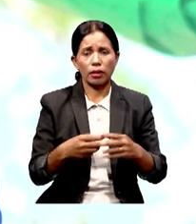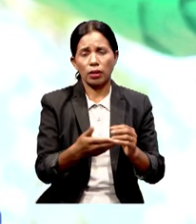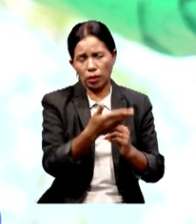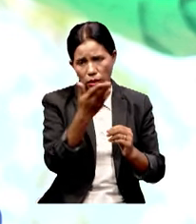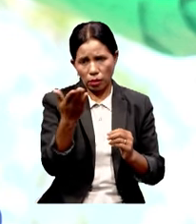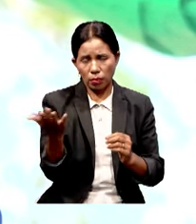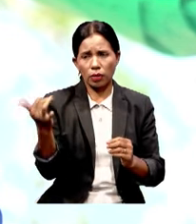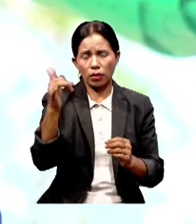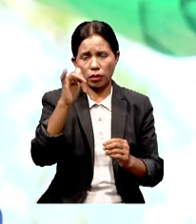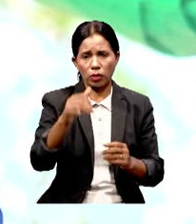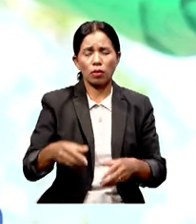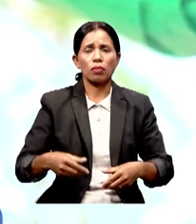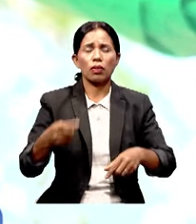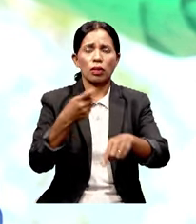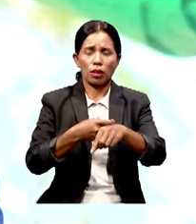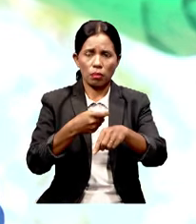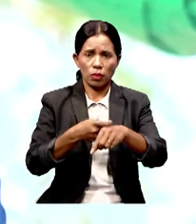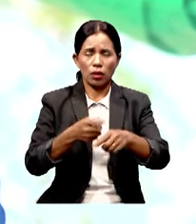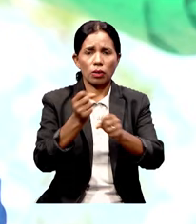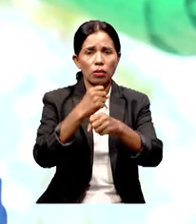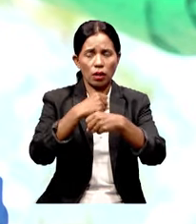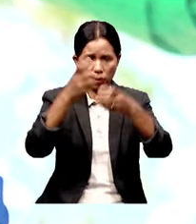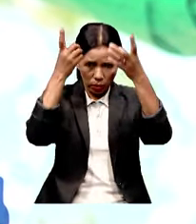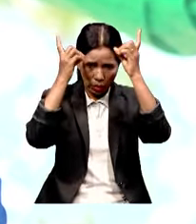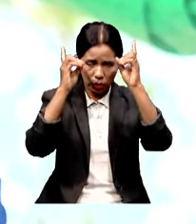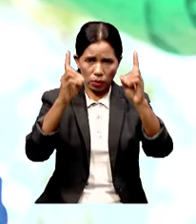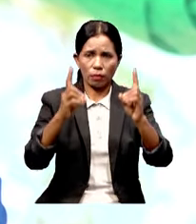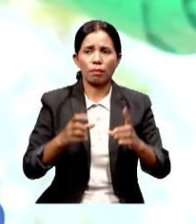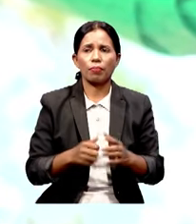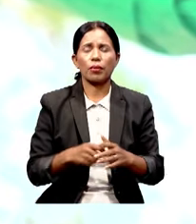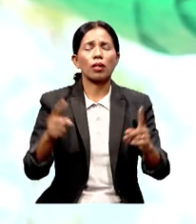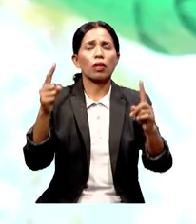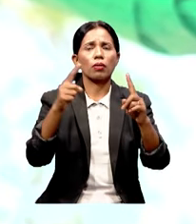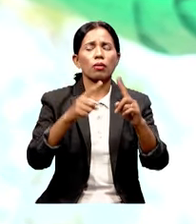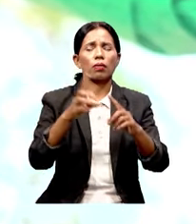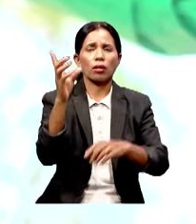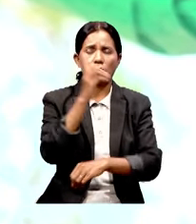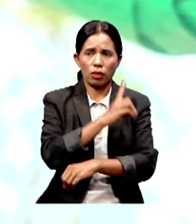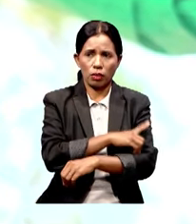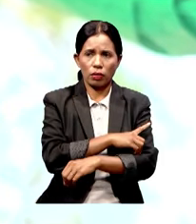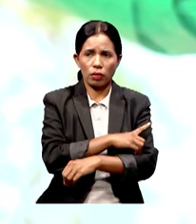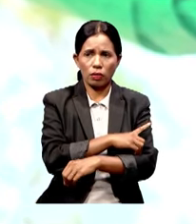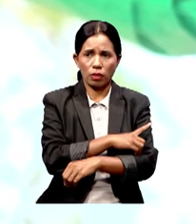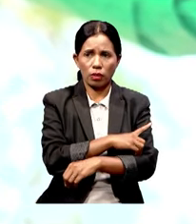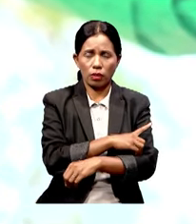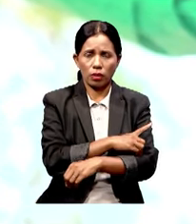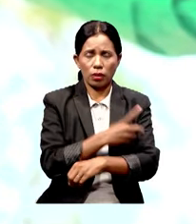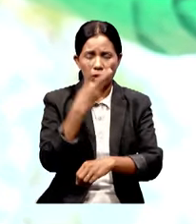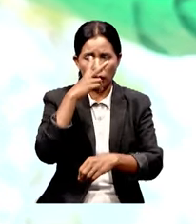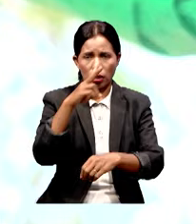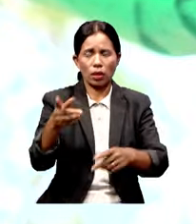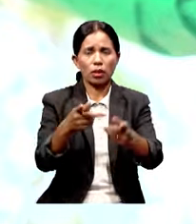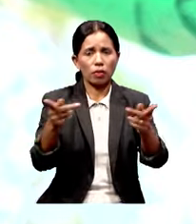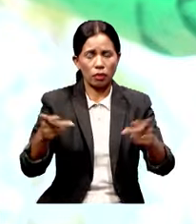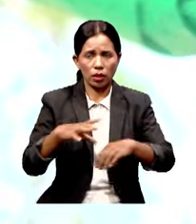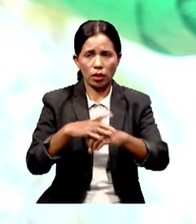maka o tempo ona to ona hola decisão. Ito ya loro, componente terrestre halo componente terrestre, componente